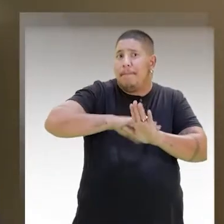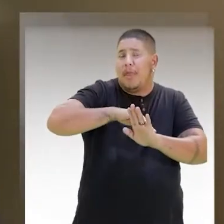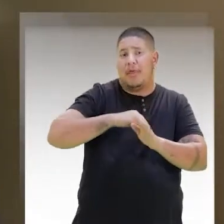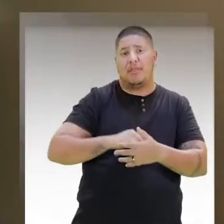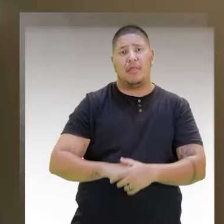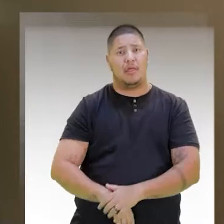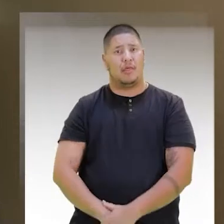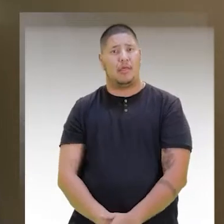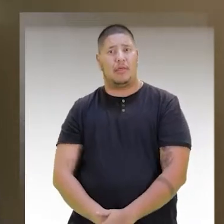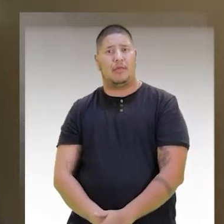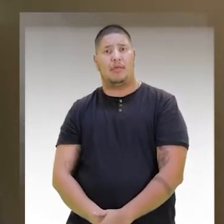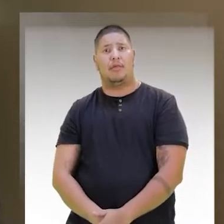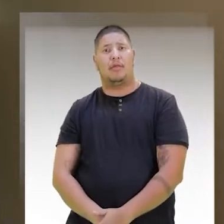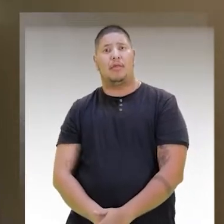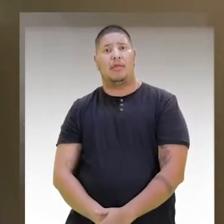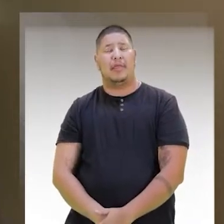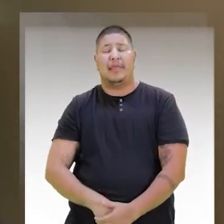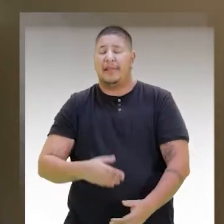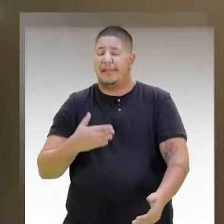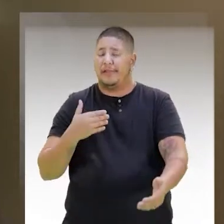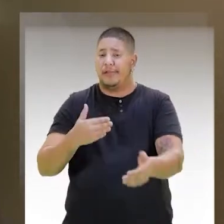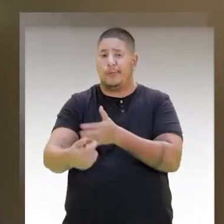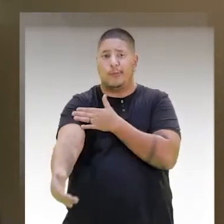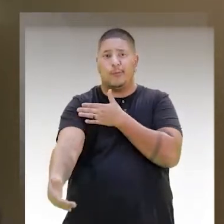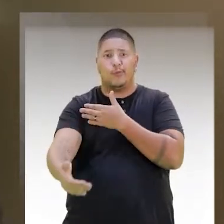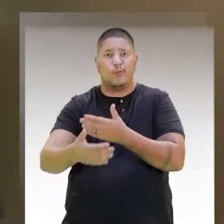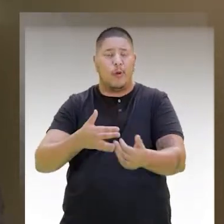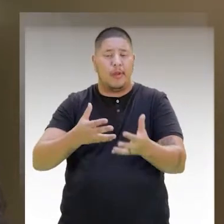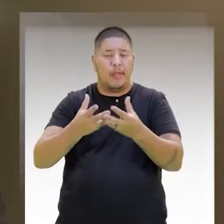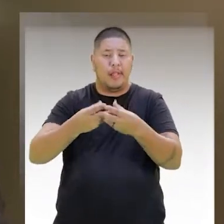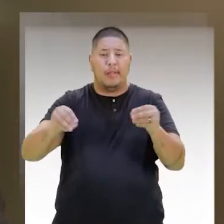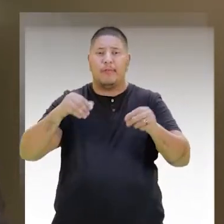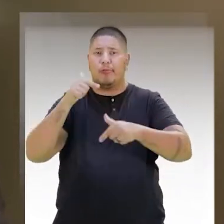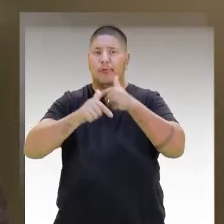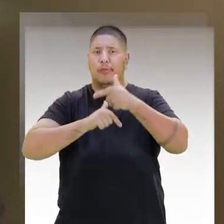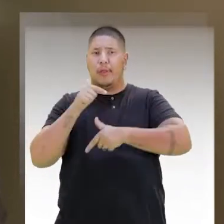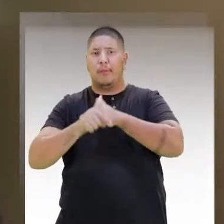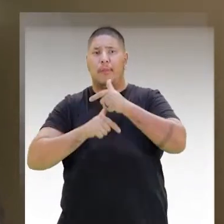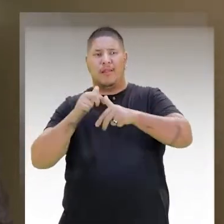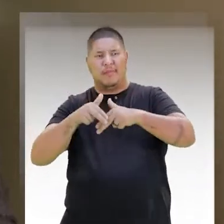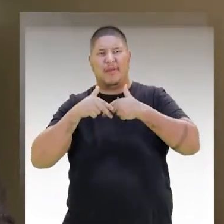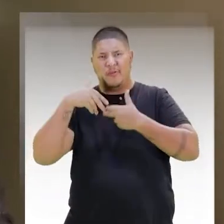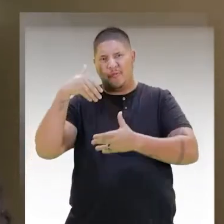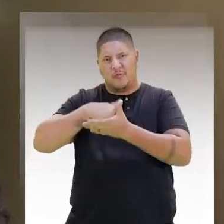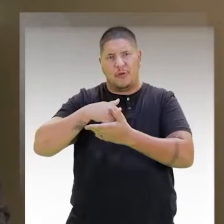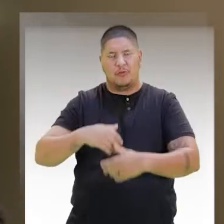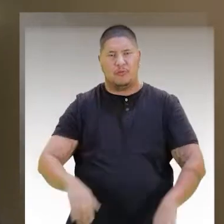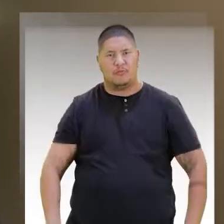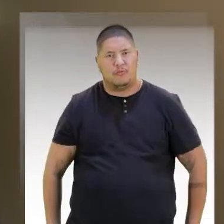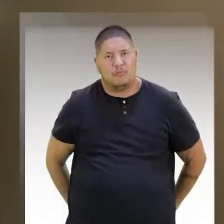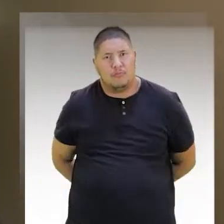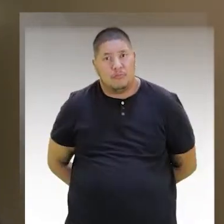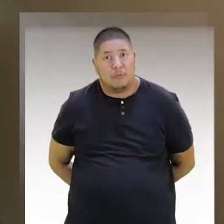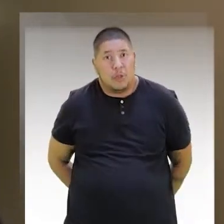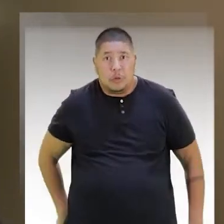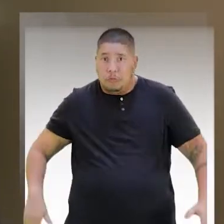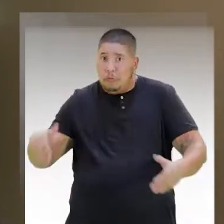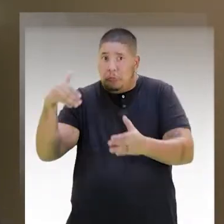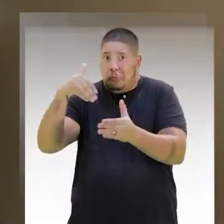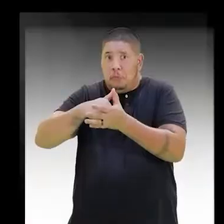determinado trabalhador ou trabalhadora de qualquer prejuízo no trabalho em razão do voto. O voto é